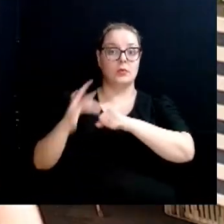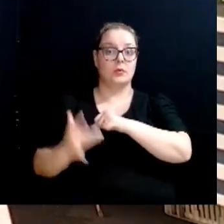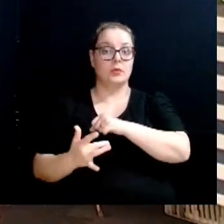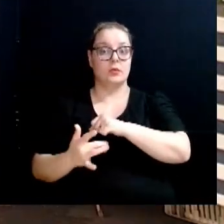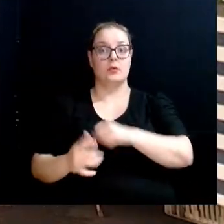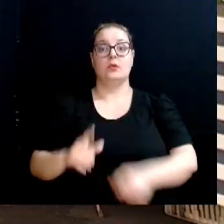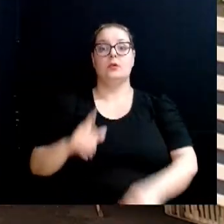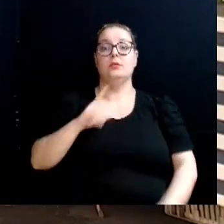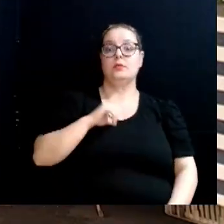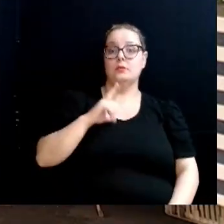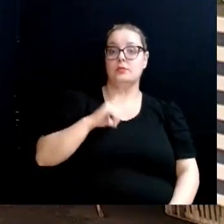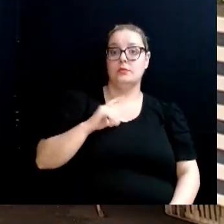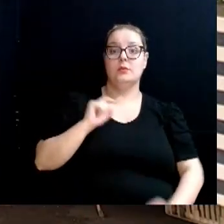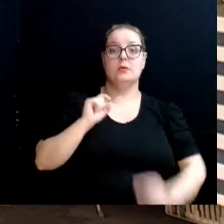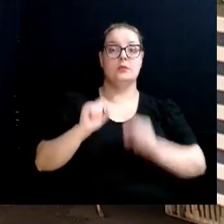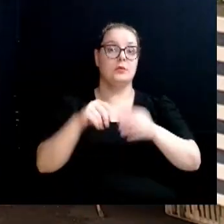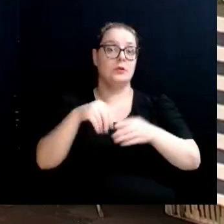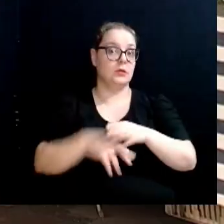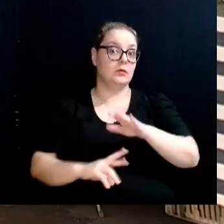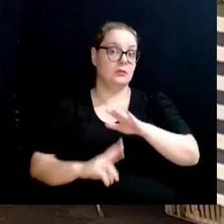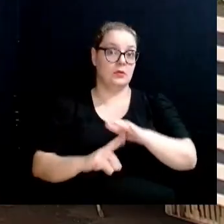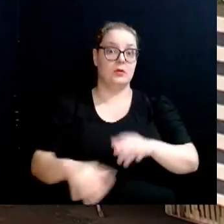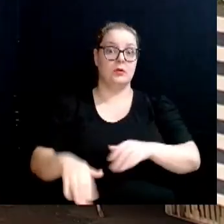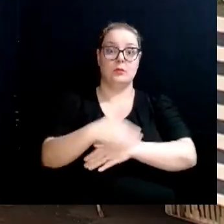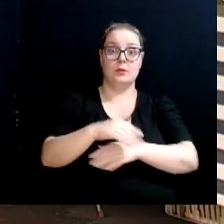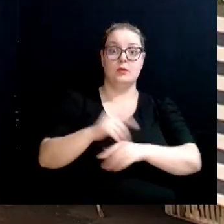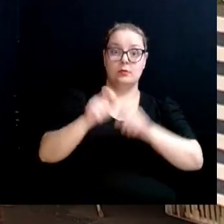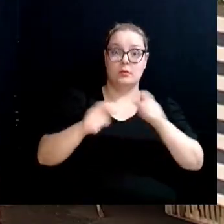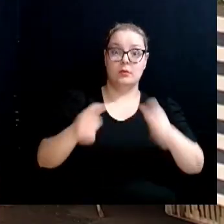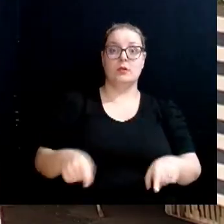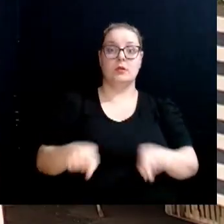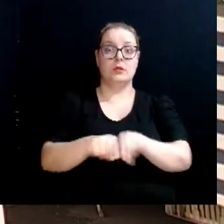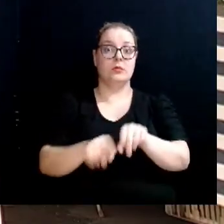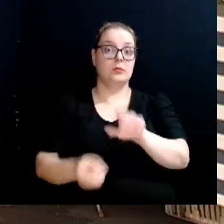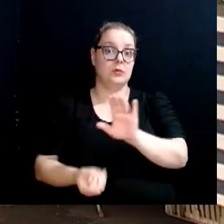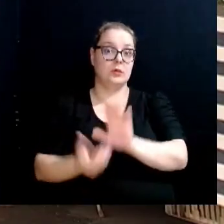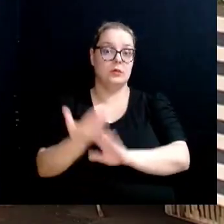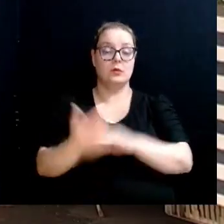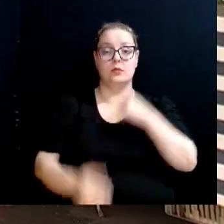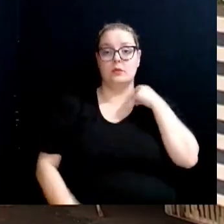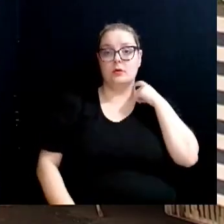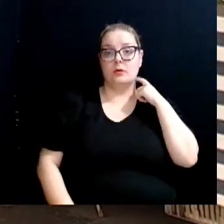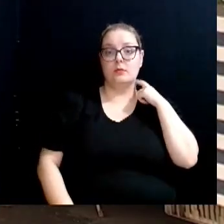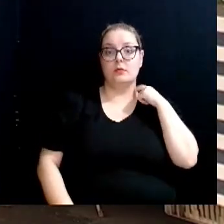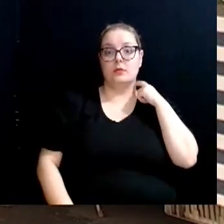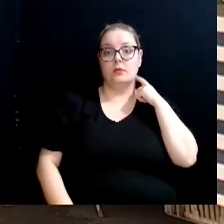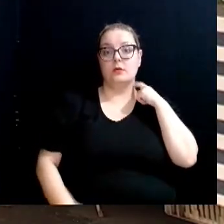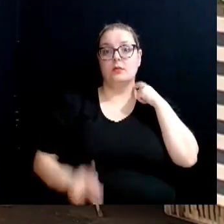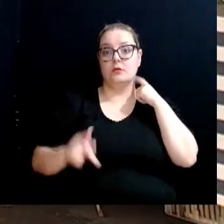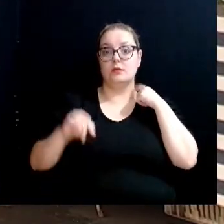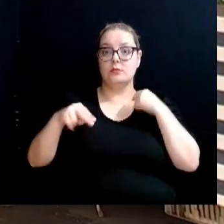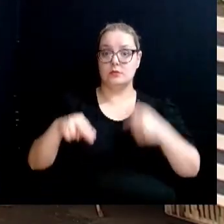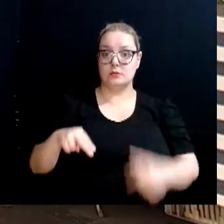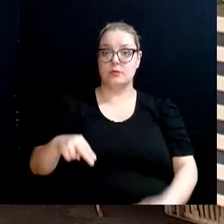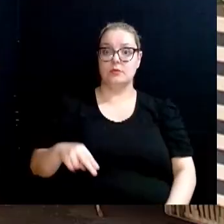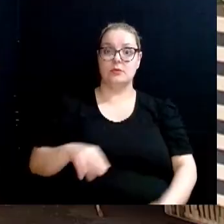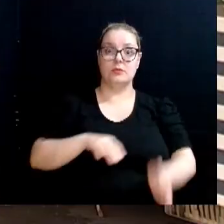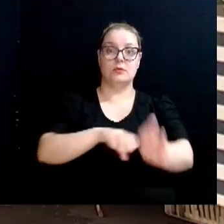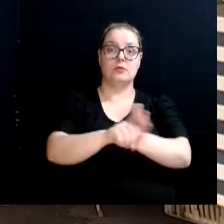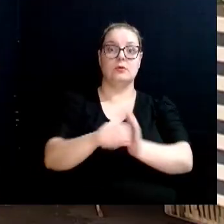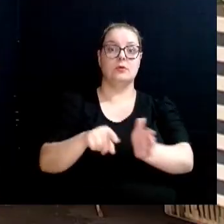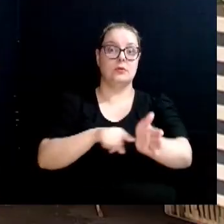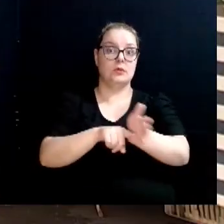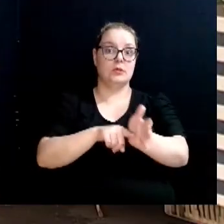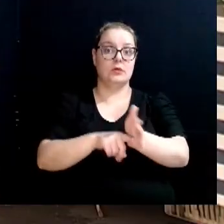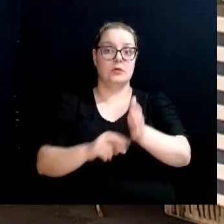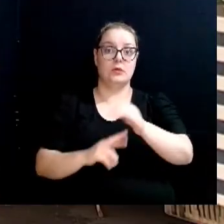feiras, coloca o endereço para as pessoas. A gente está também criando os pins no Google, né? Por exemplo, se você pesquisar no Google Feira dos